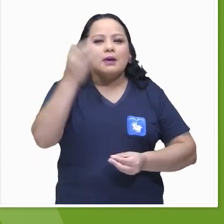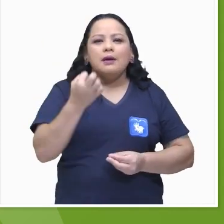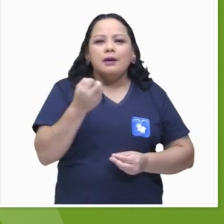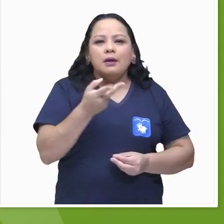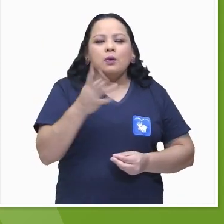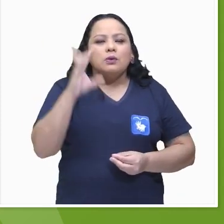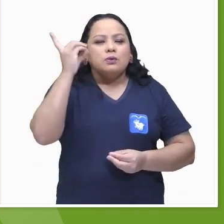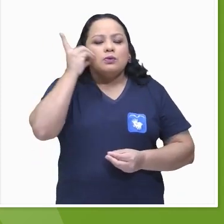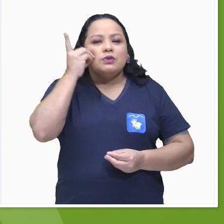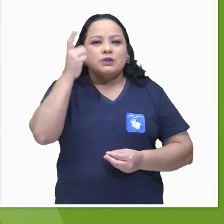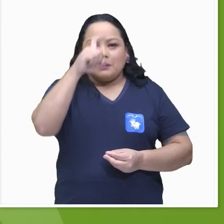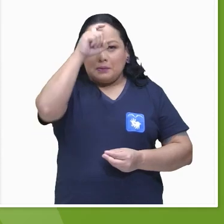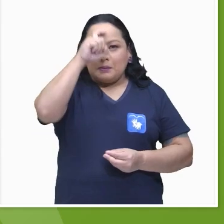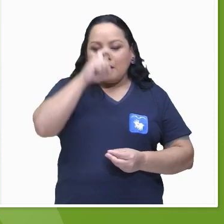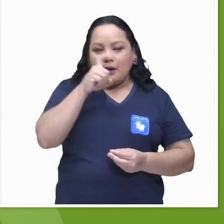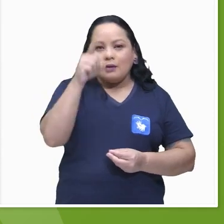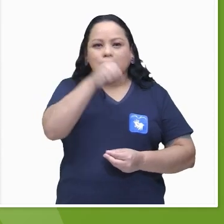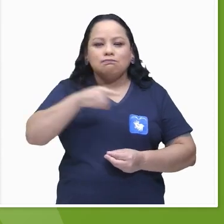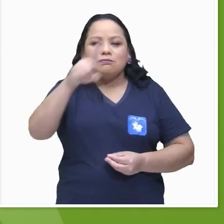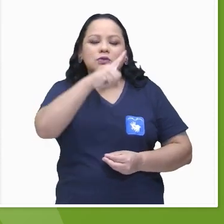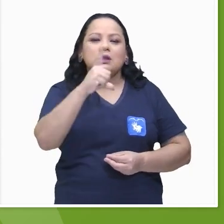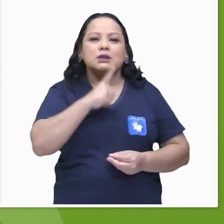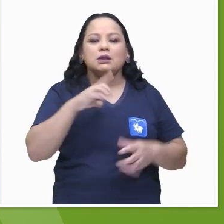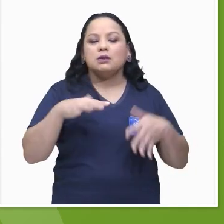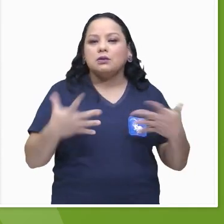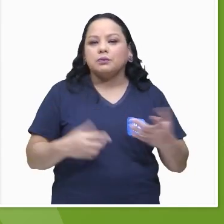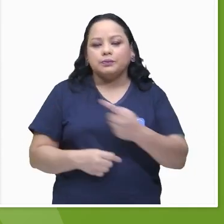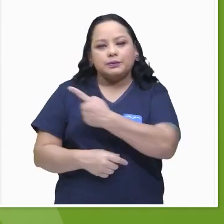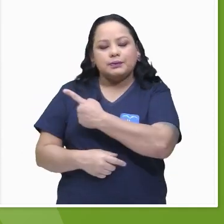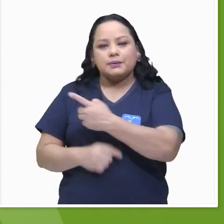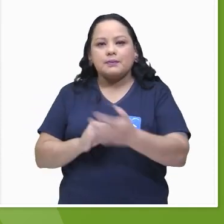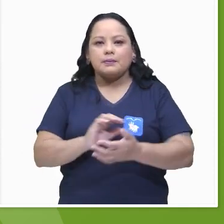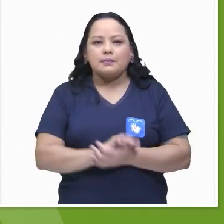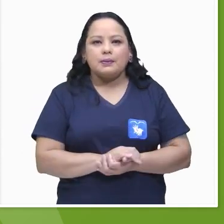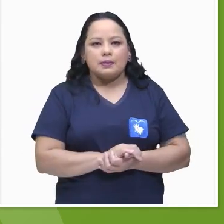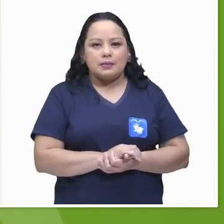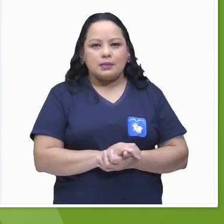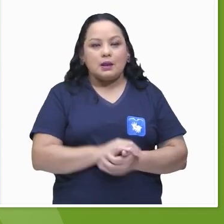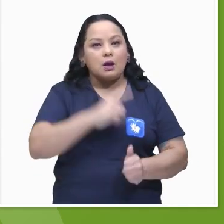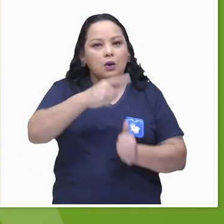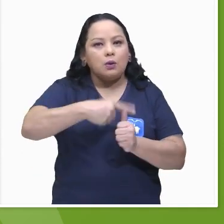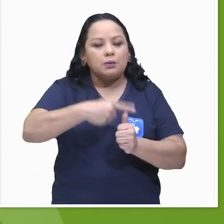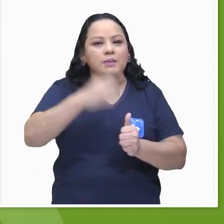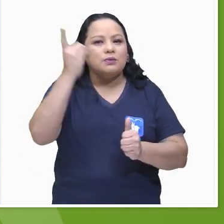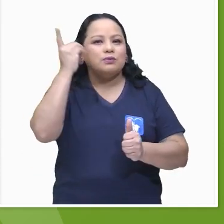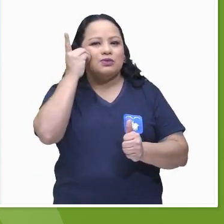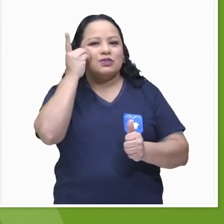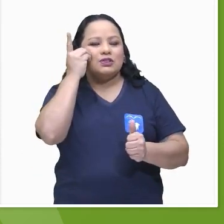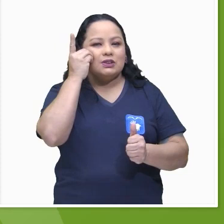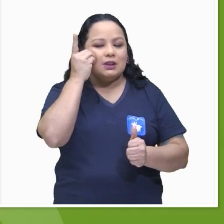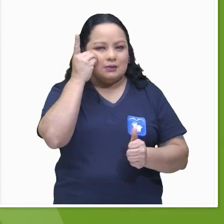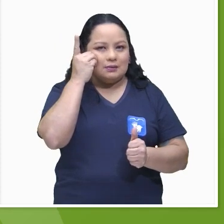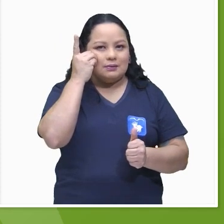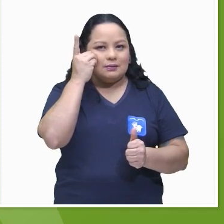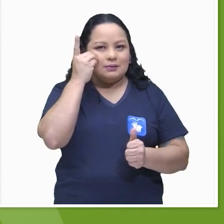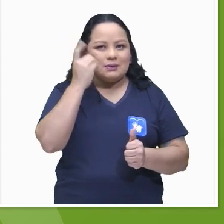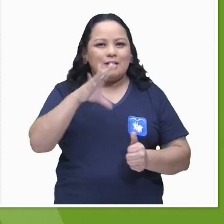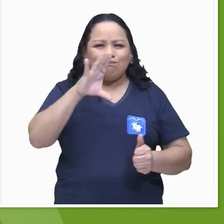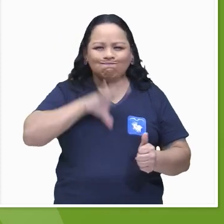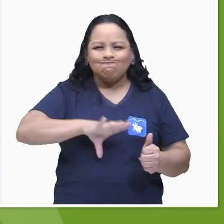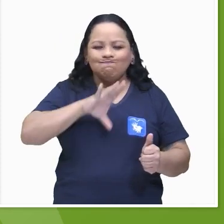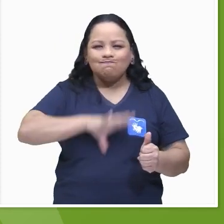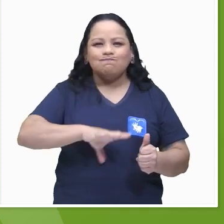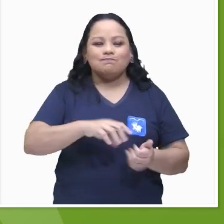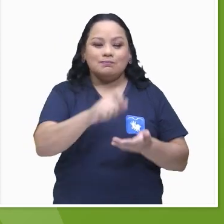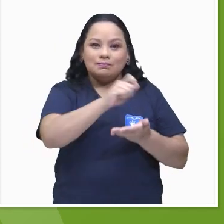o meu ciclo menstrual tem? Então, eu sei assim, olha. Anota aqui o primeiro dia da menstruação. Então, o primeiro dia da menstruação